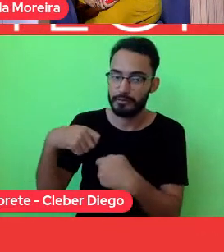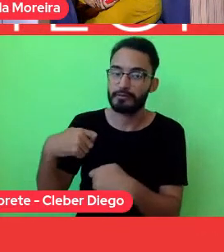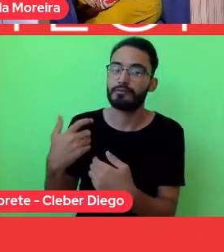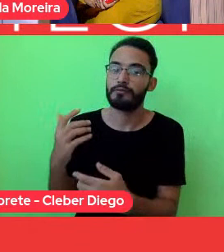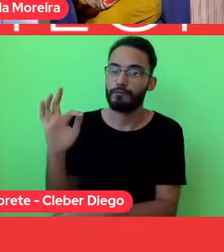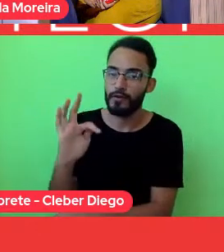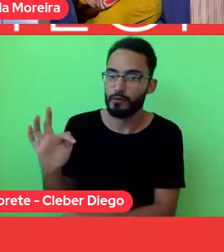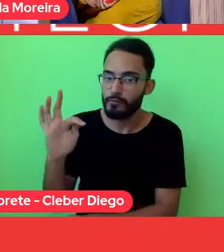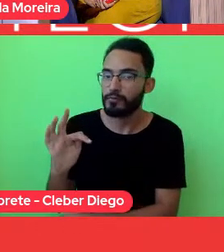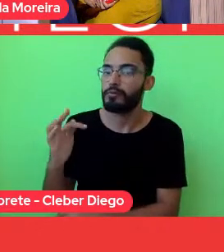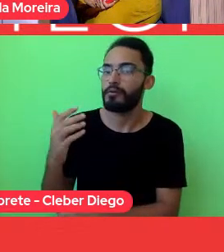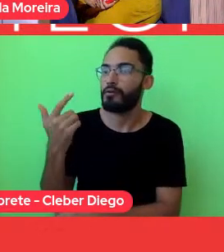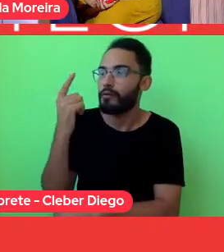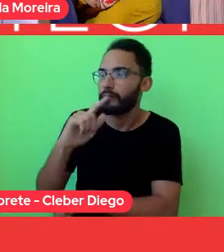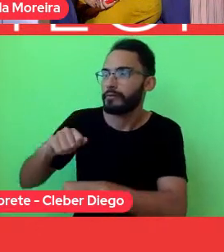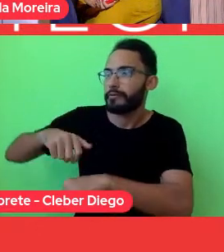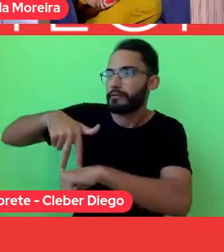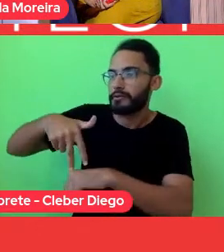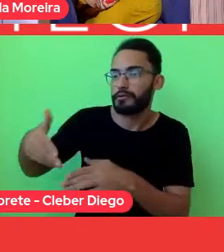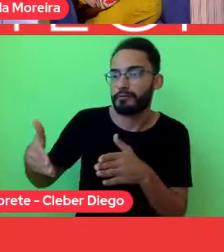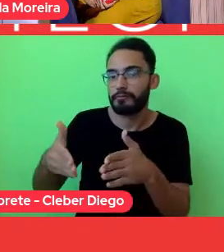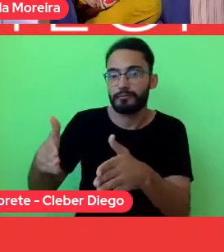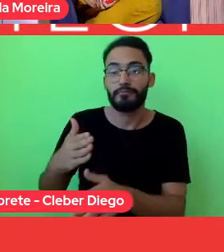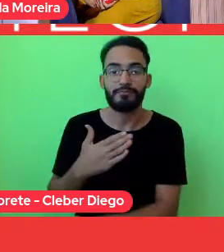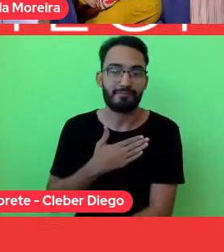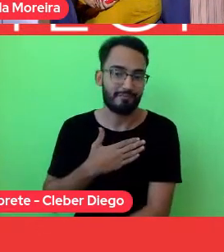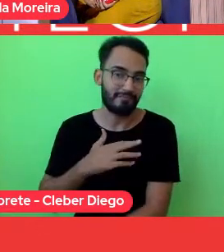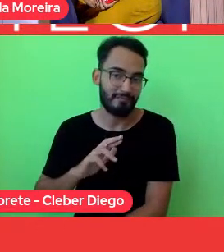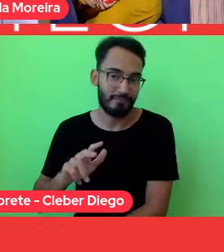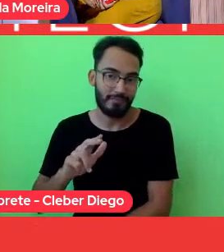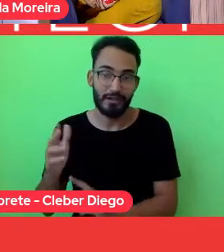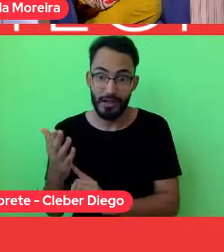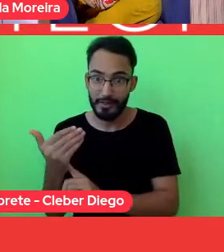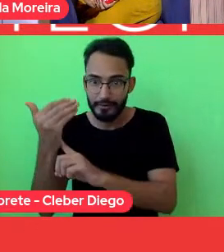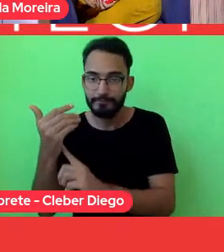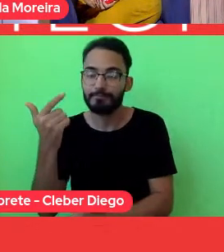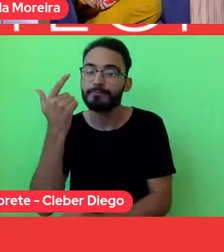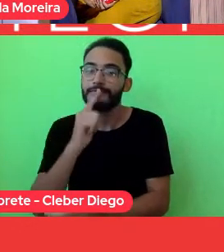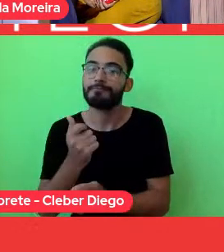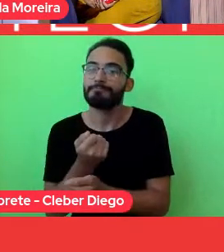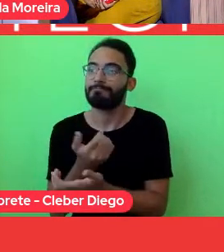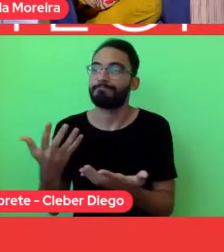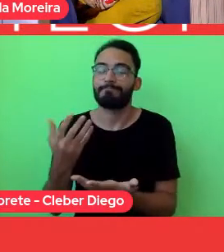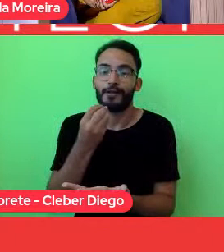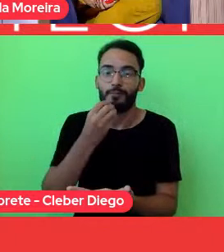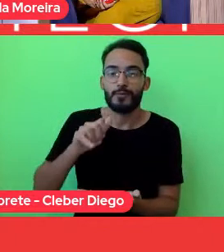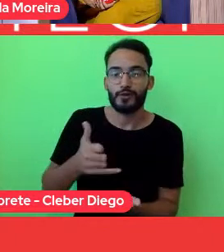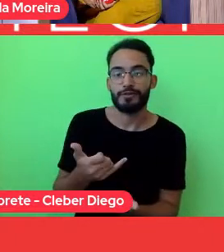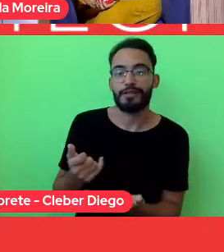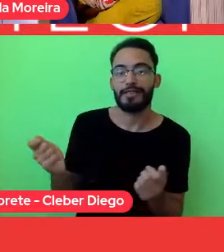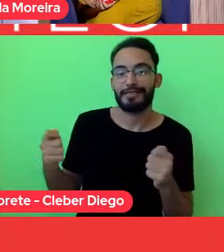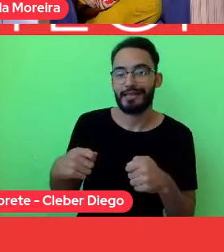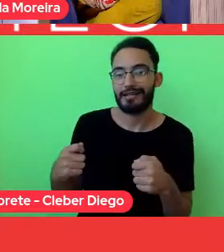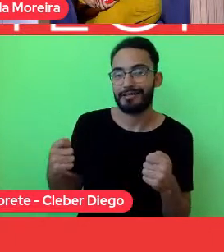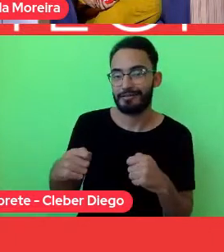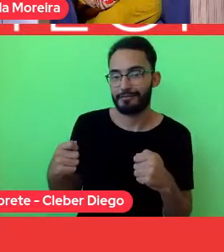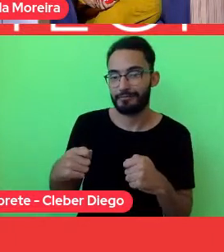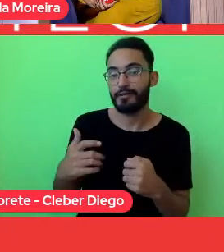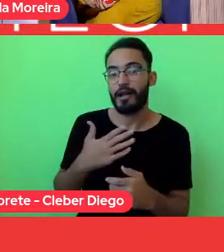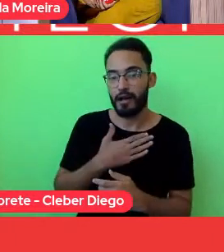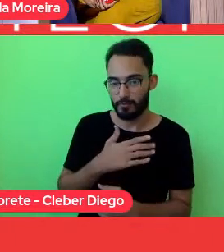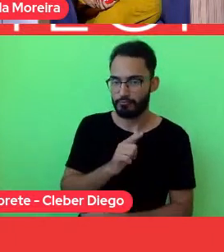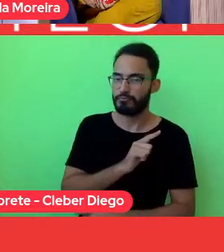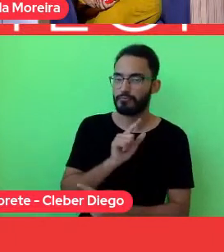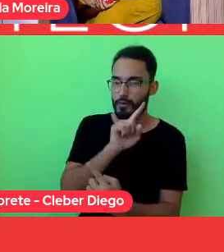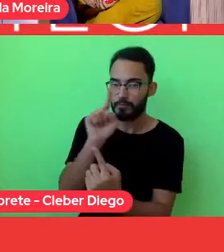uma carreira. E isso não foi comigo, e a tecnologia me proporcionou isso, né? Eu sempre tive alguns objetivos